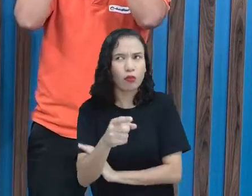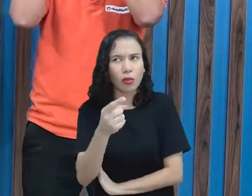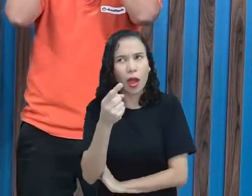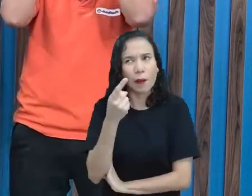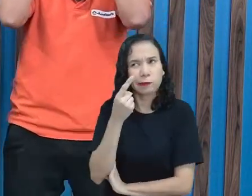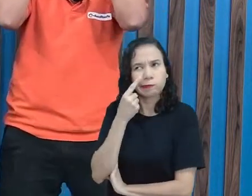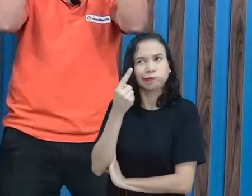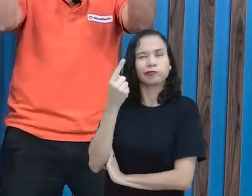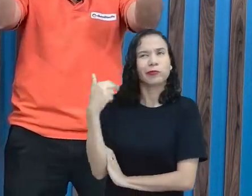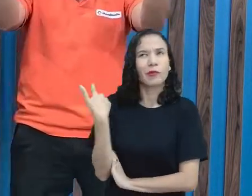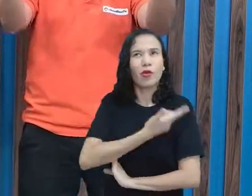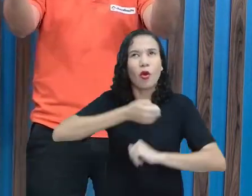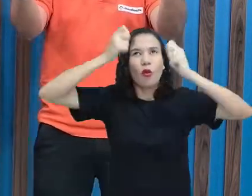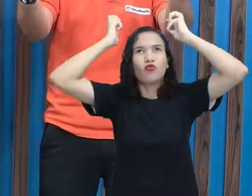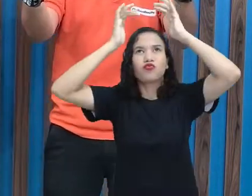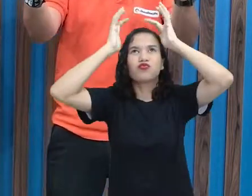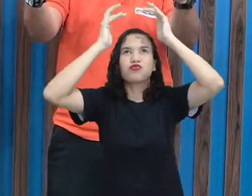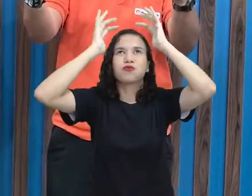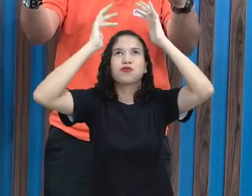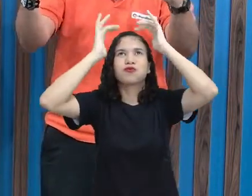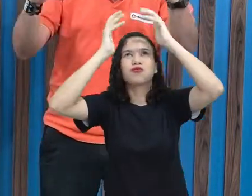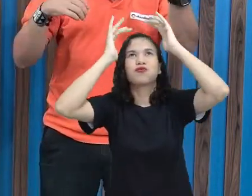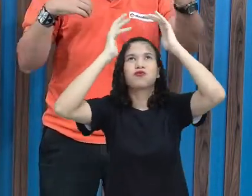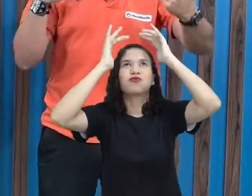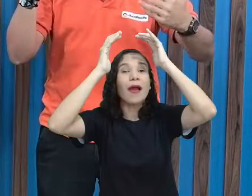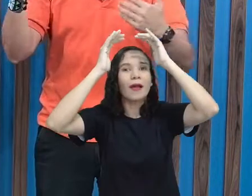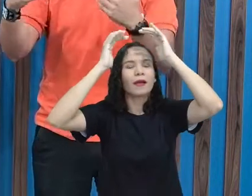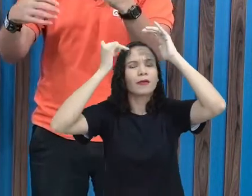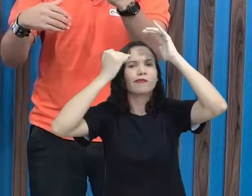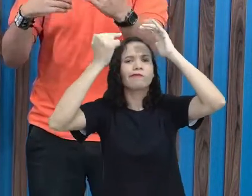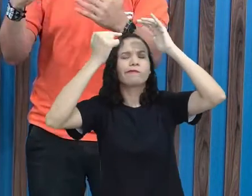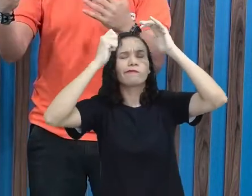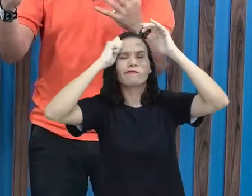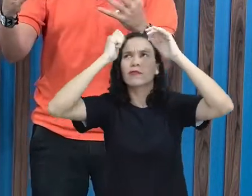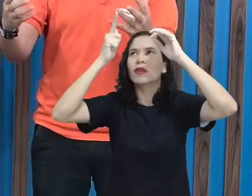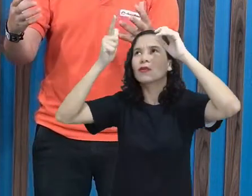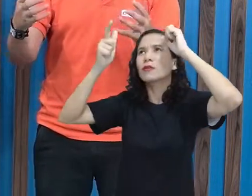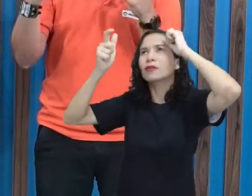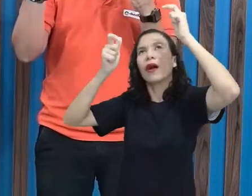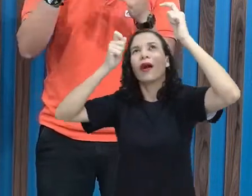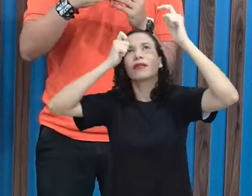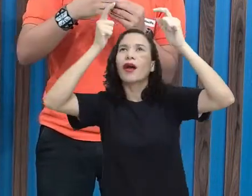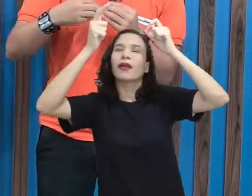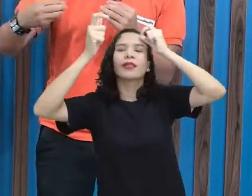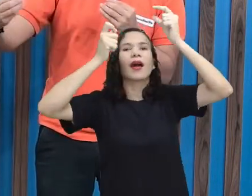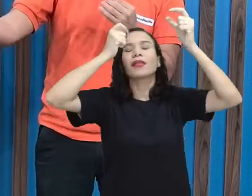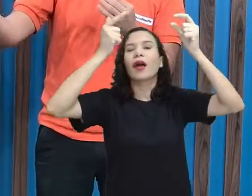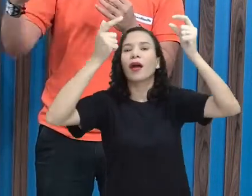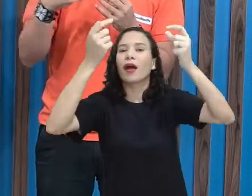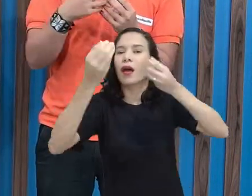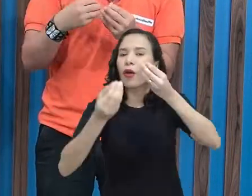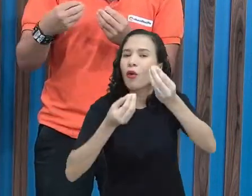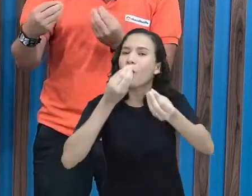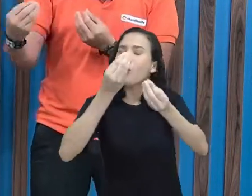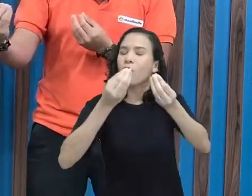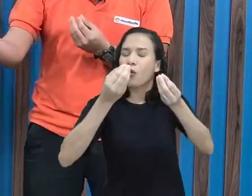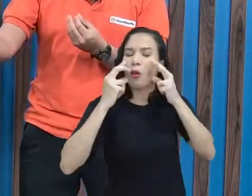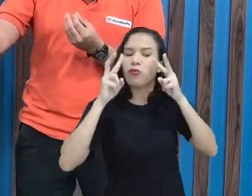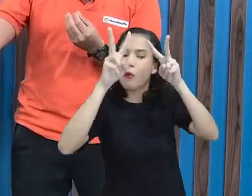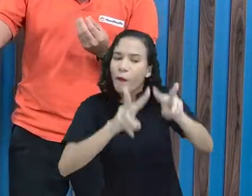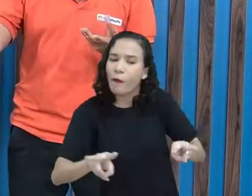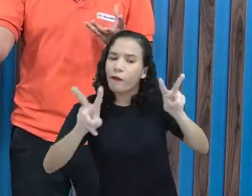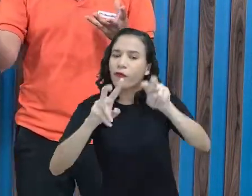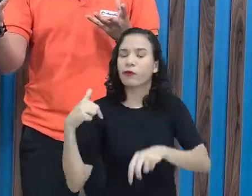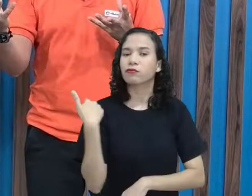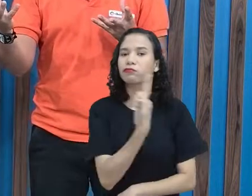já para aquecer aí a mente de vocês, vocês começarem a criar, né, essa linha, né, a acompanhar a linha que a